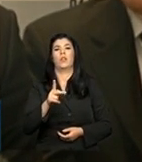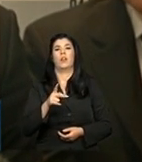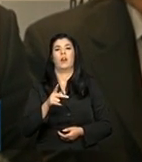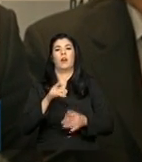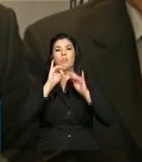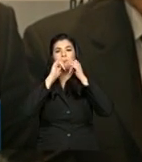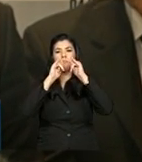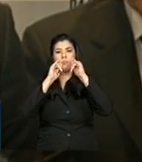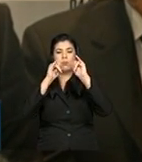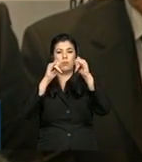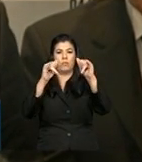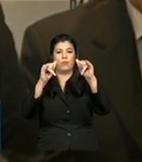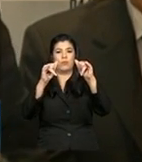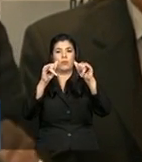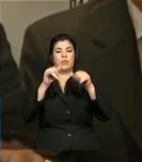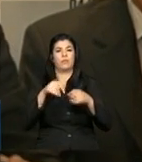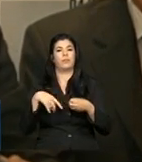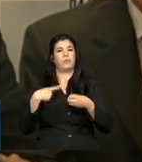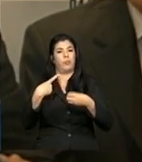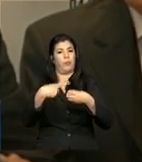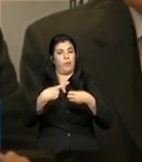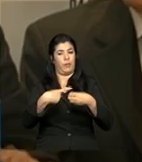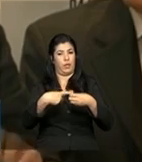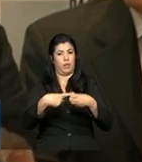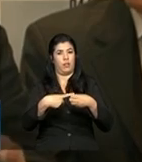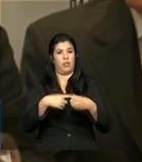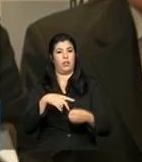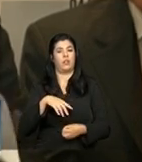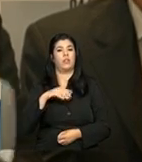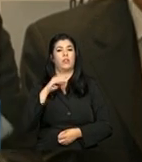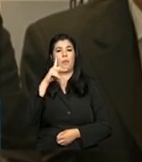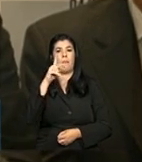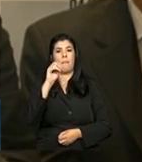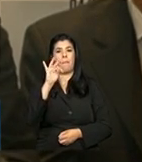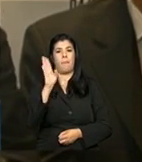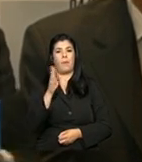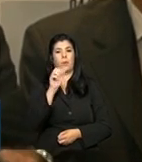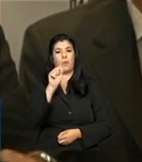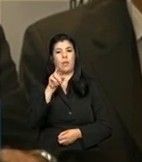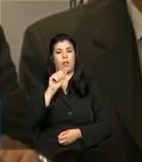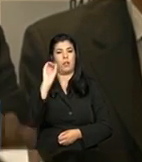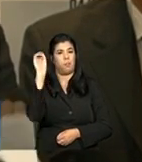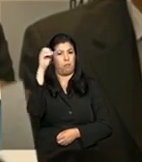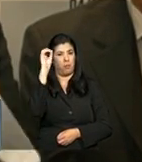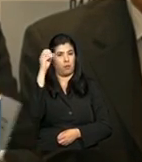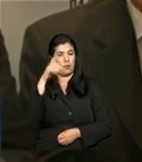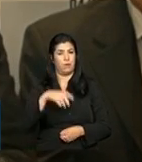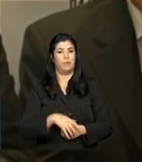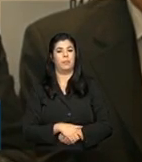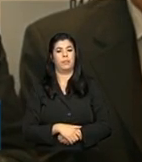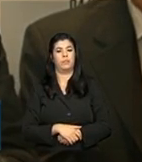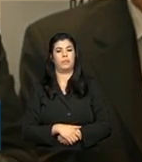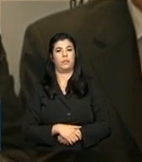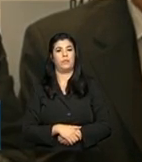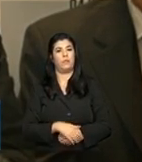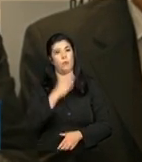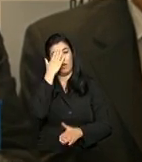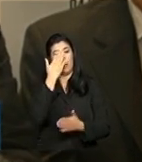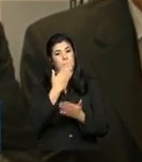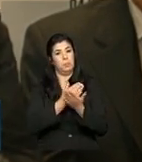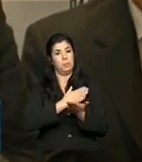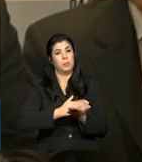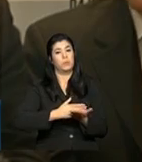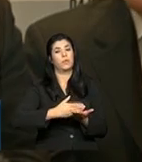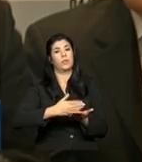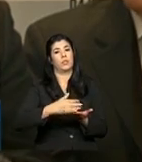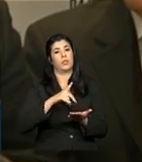região metropolitana de Porto Alegre. Acho que a princípio